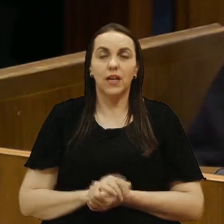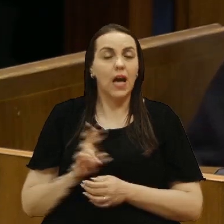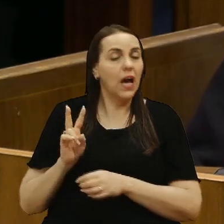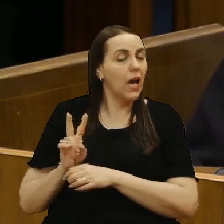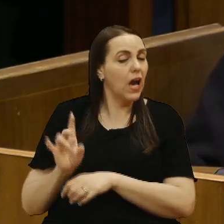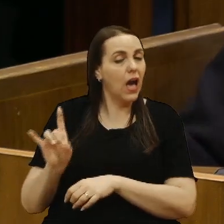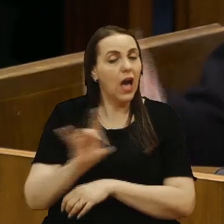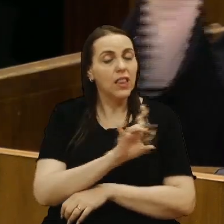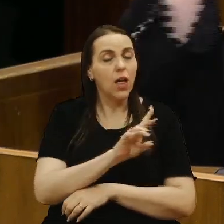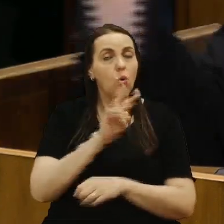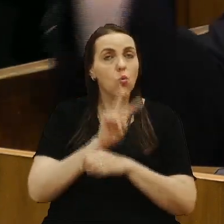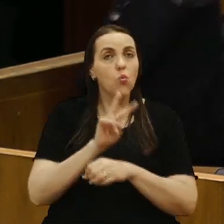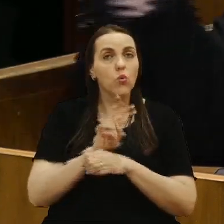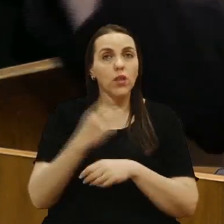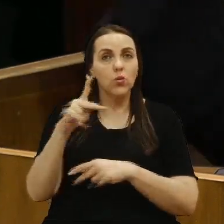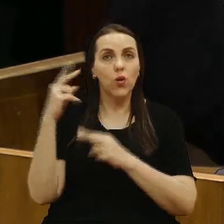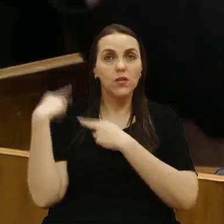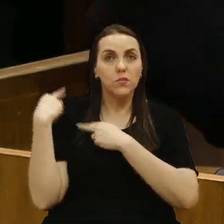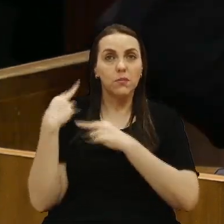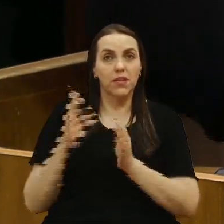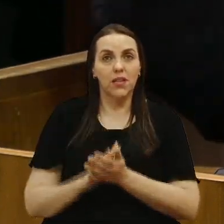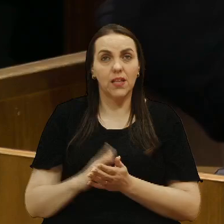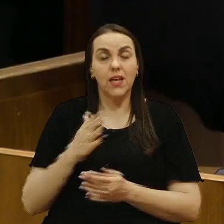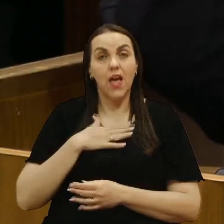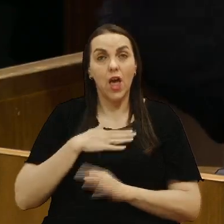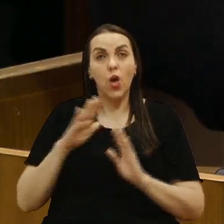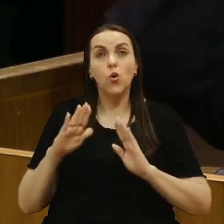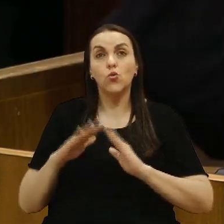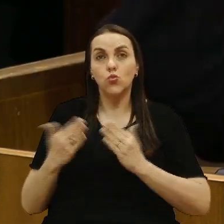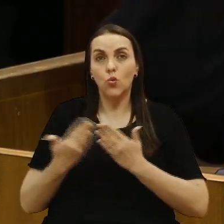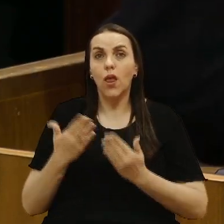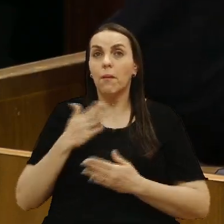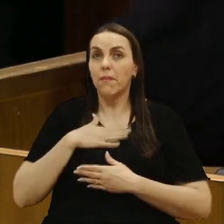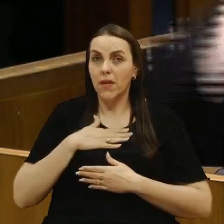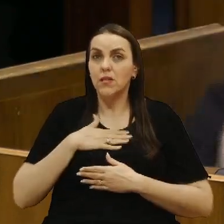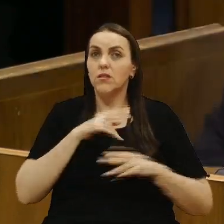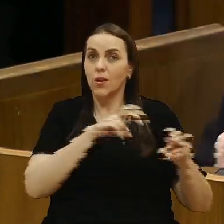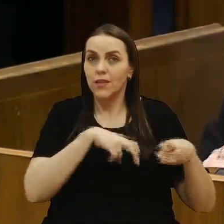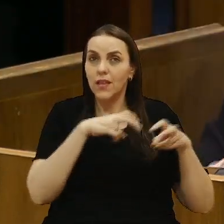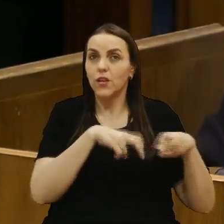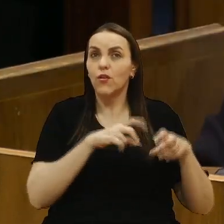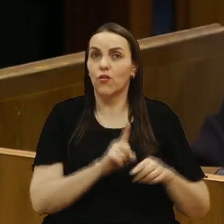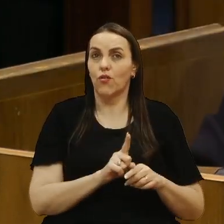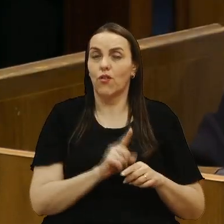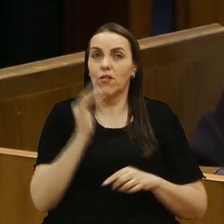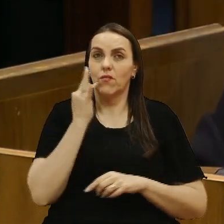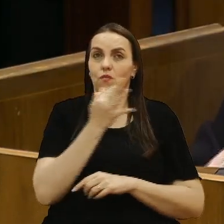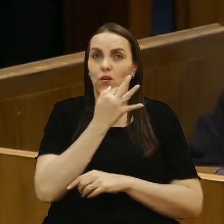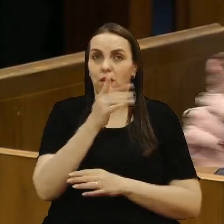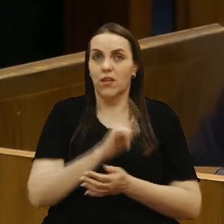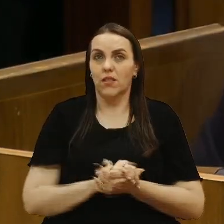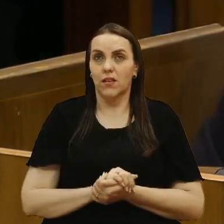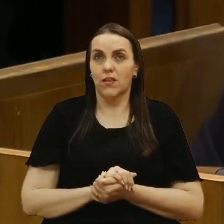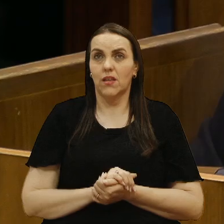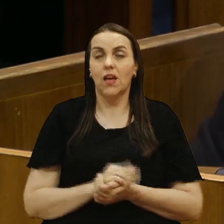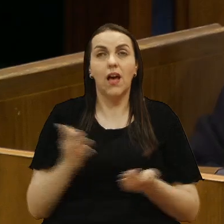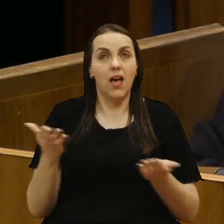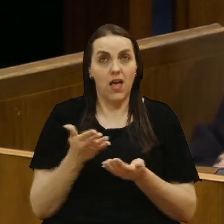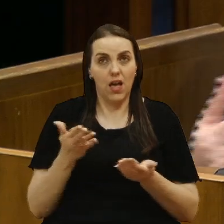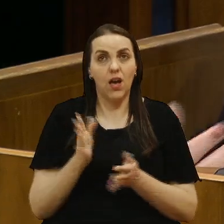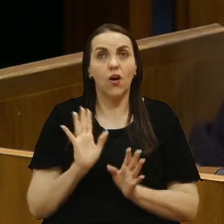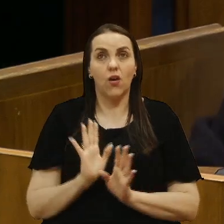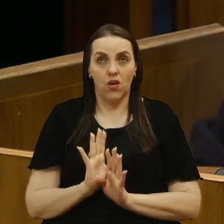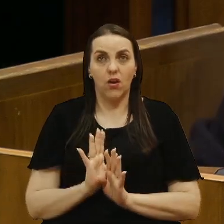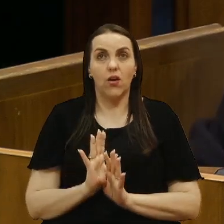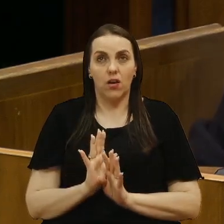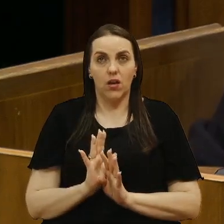seu toco. Eu estou cuidando das escolas lá do interior de Forqueta, que agora,